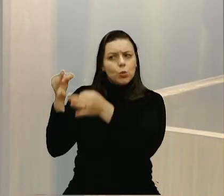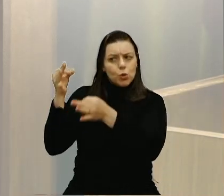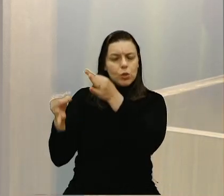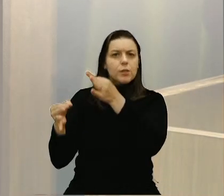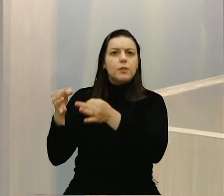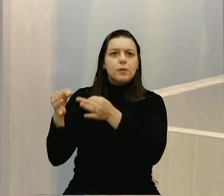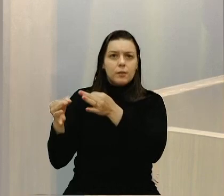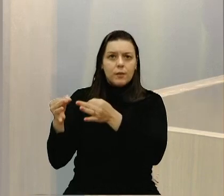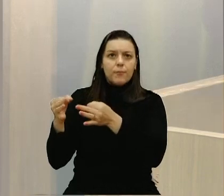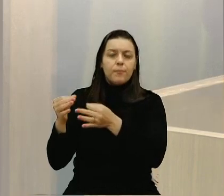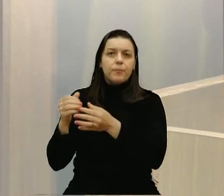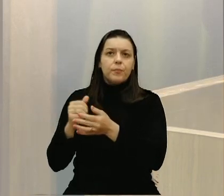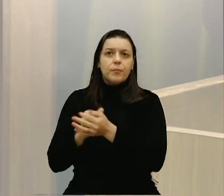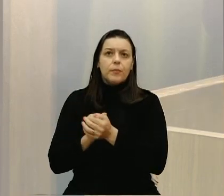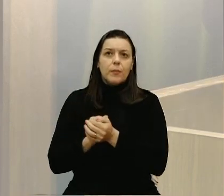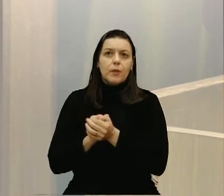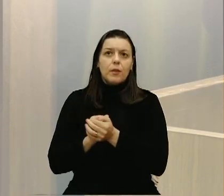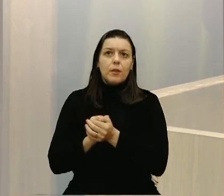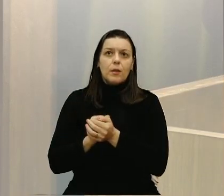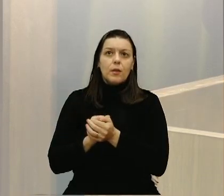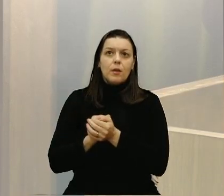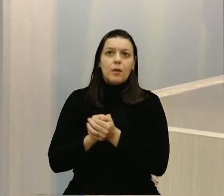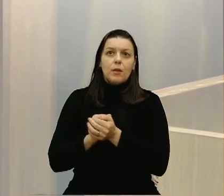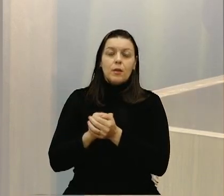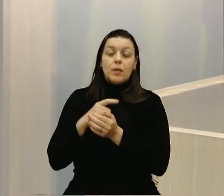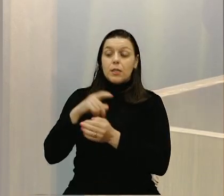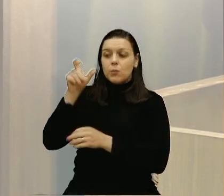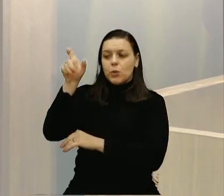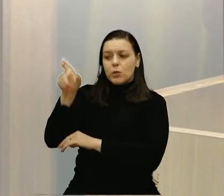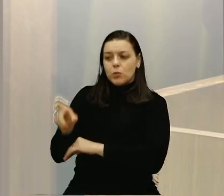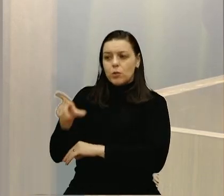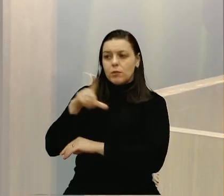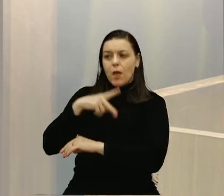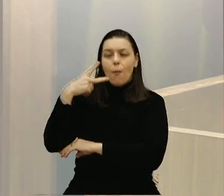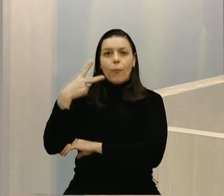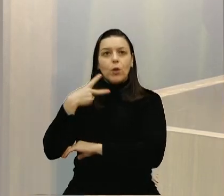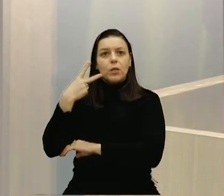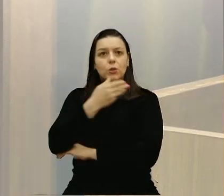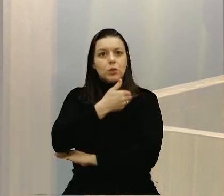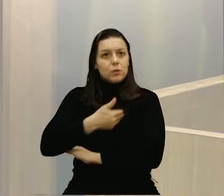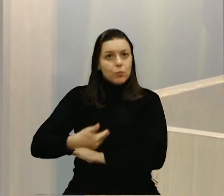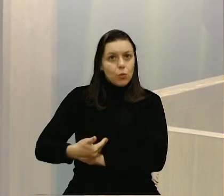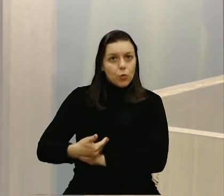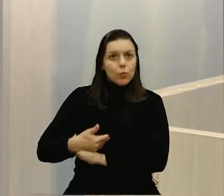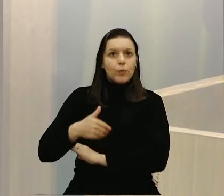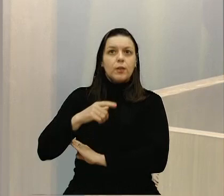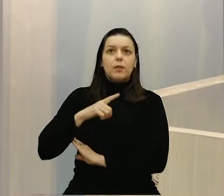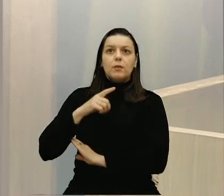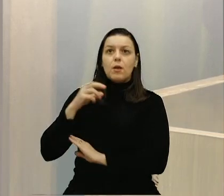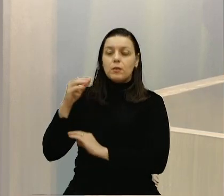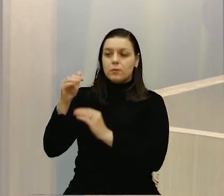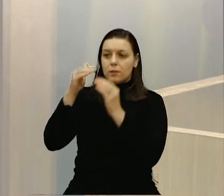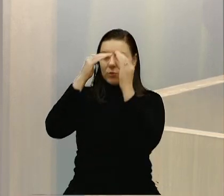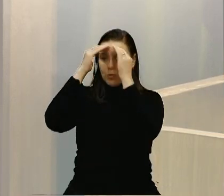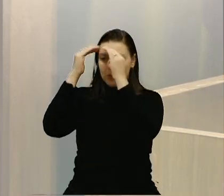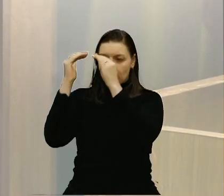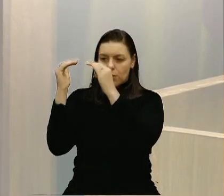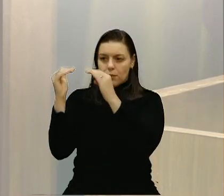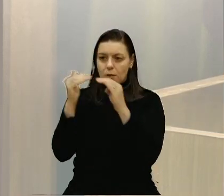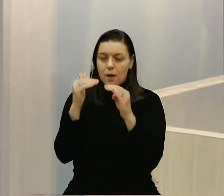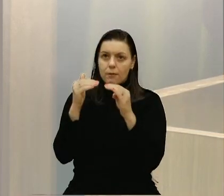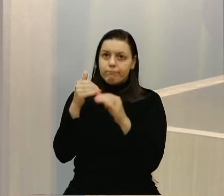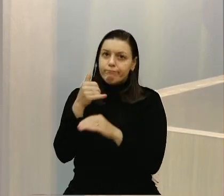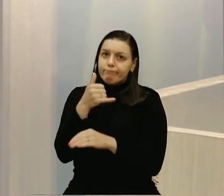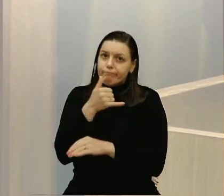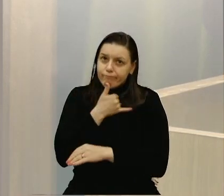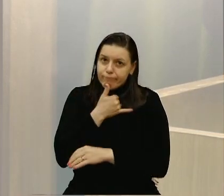precisa, né? Justiça do ponto de vista que as pessoas tenham políticas públicas, que as pessoas sejam respeitadas. Infelizmente,